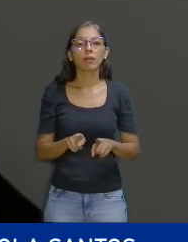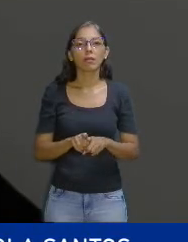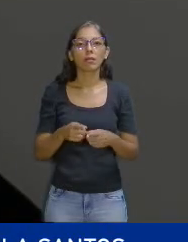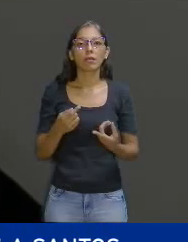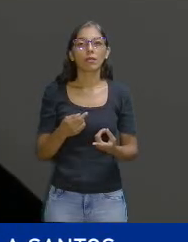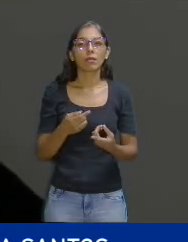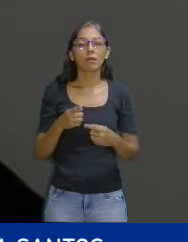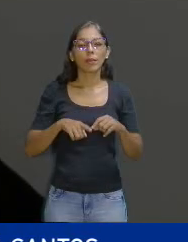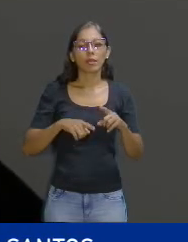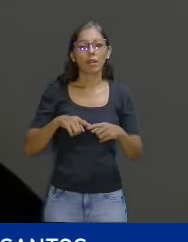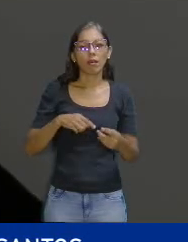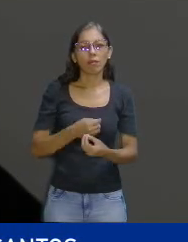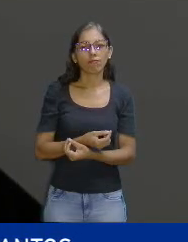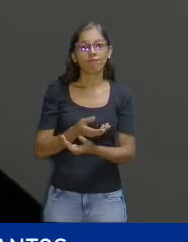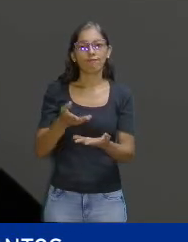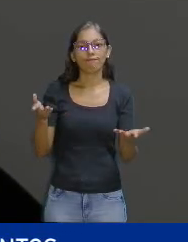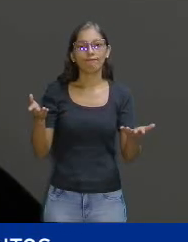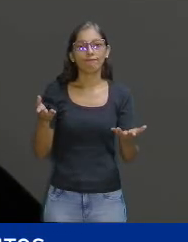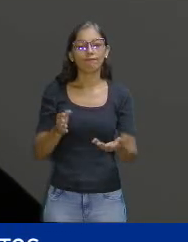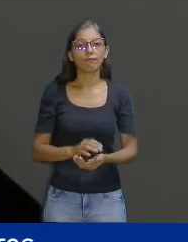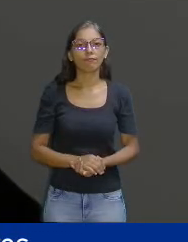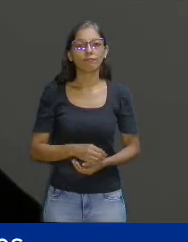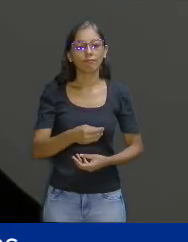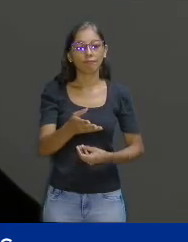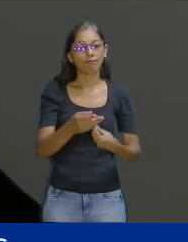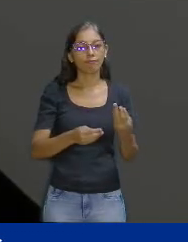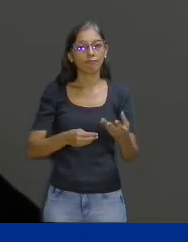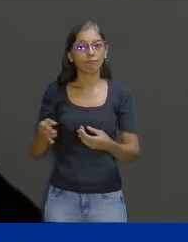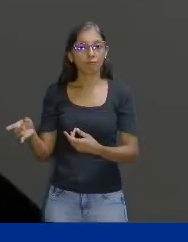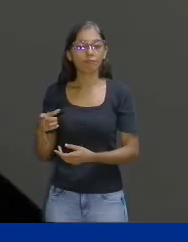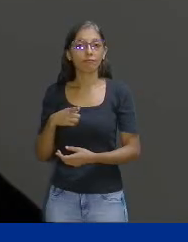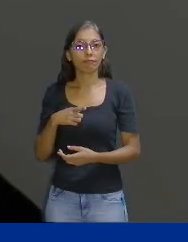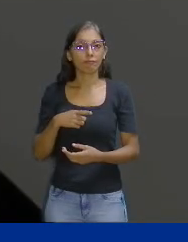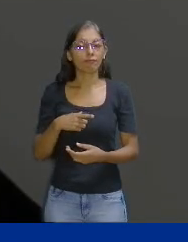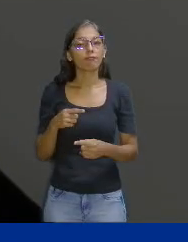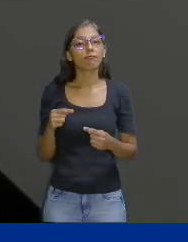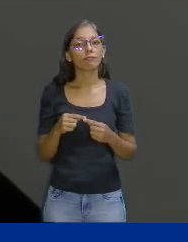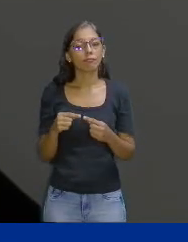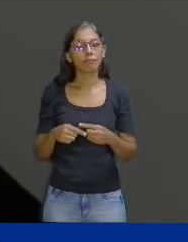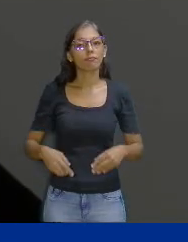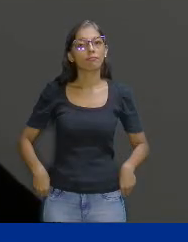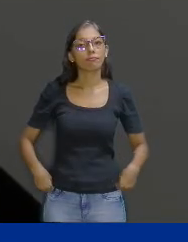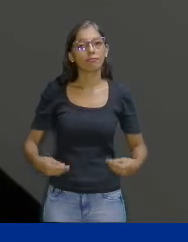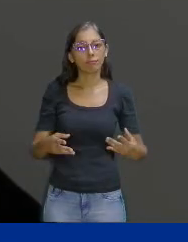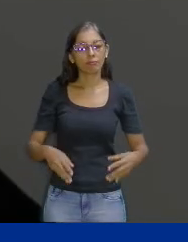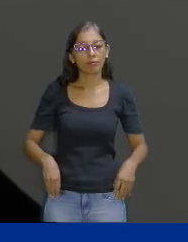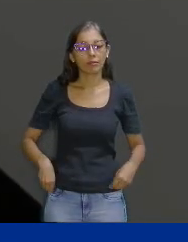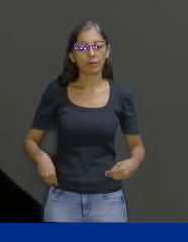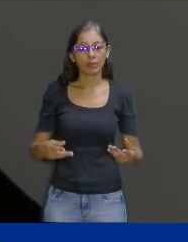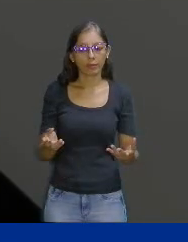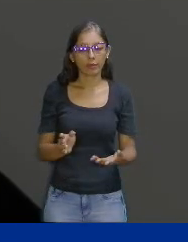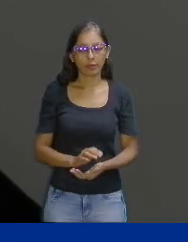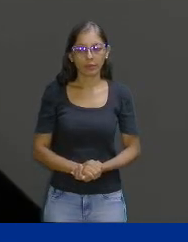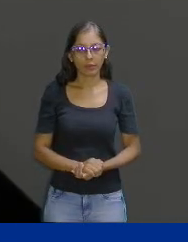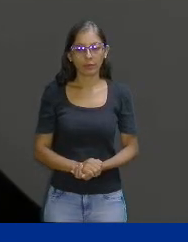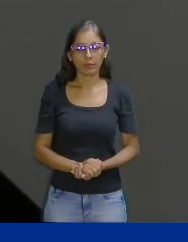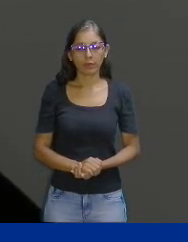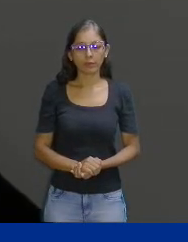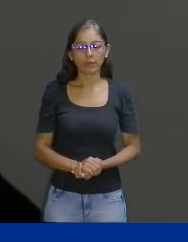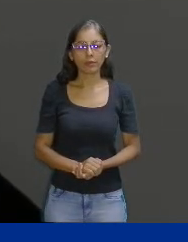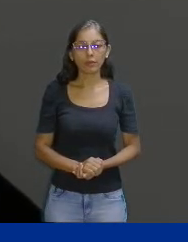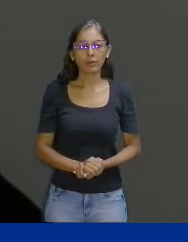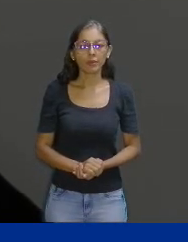do produto. As razões trazidas pelo recorrente, no sentido de que a distribuição ela teria sido feita de